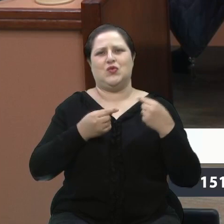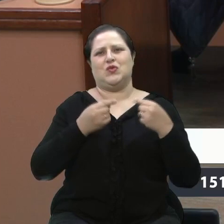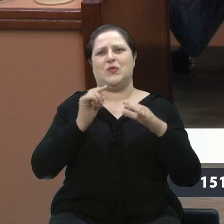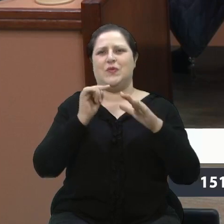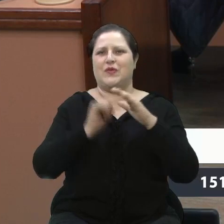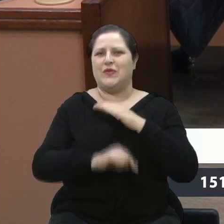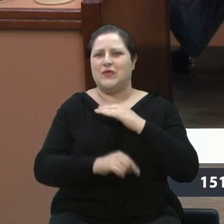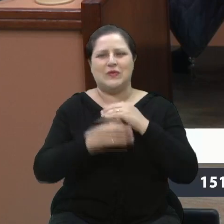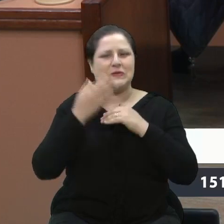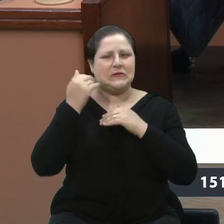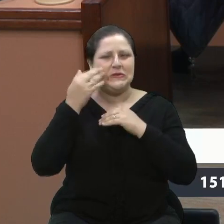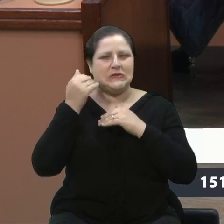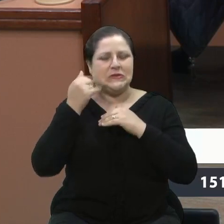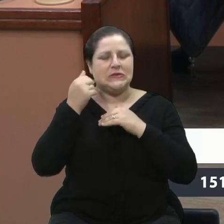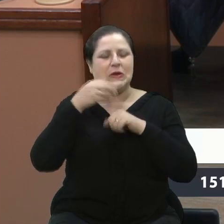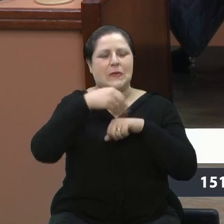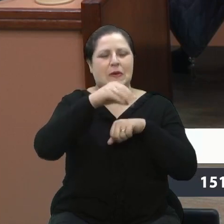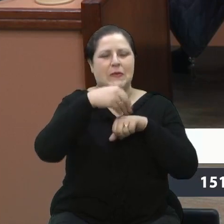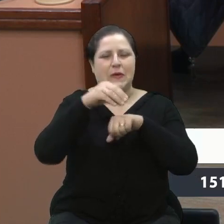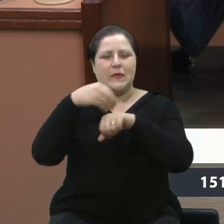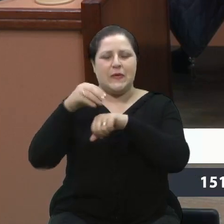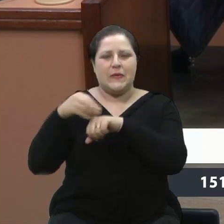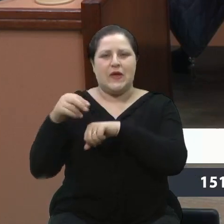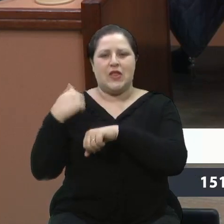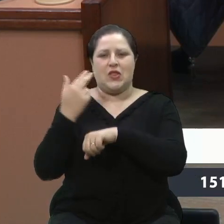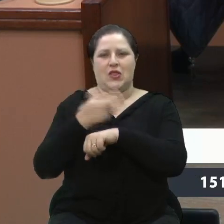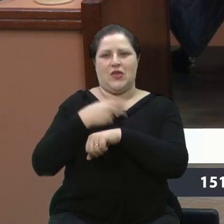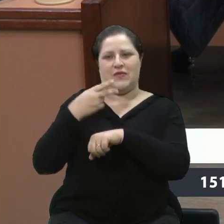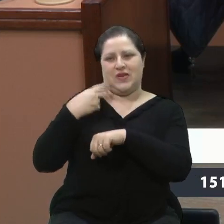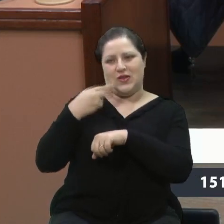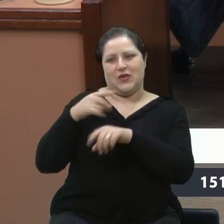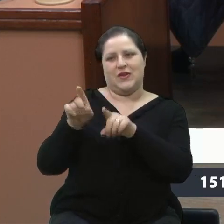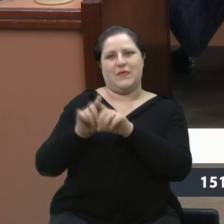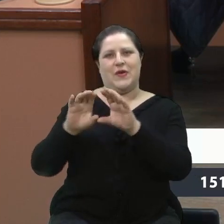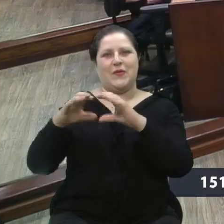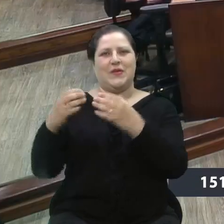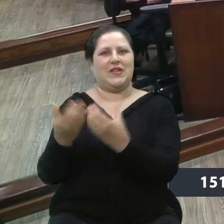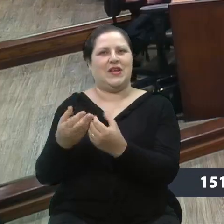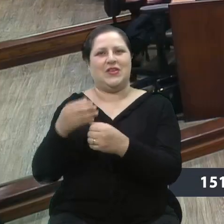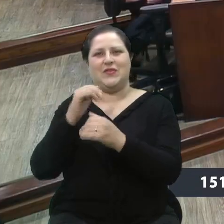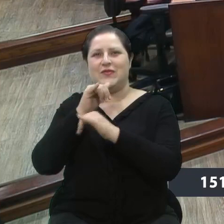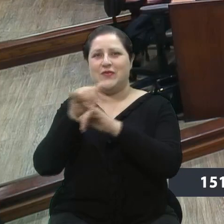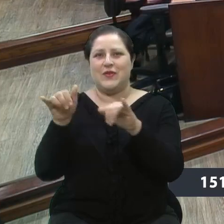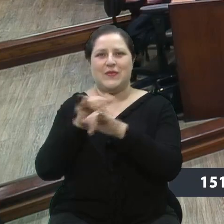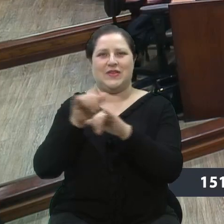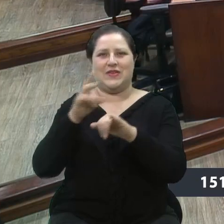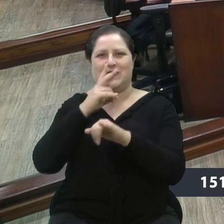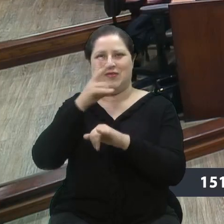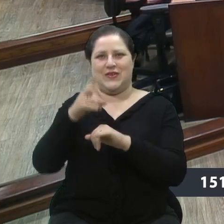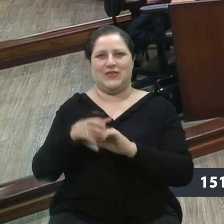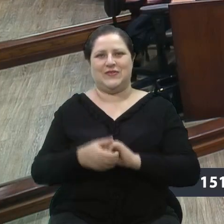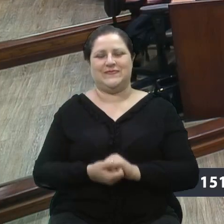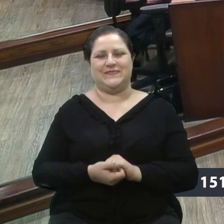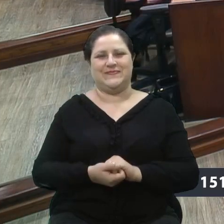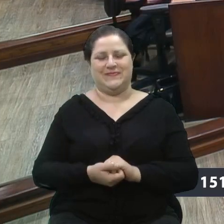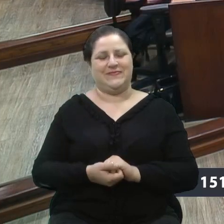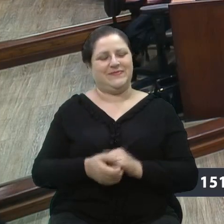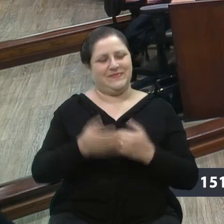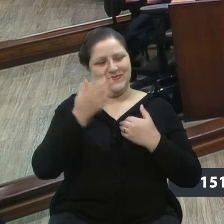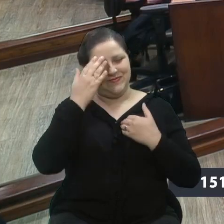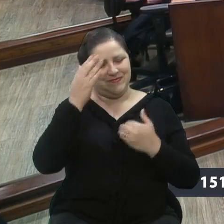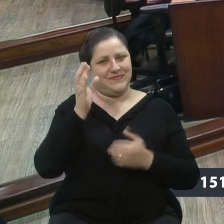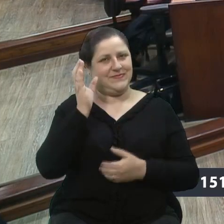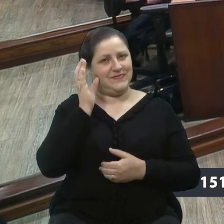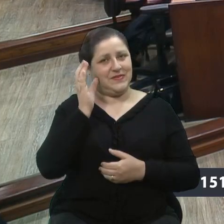a sociedade grandes informações. Parabéns, meu muito obrigado. Obrigado, vereador Cadori. Permite uma parte, vereador posterior. Dois exemplos, né, lá